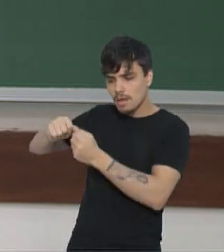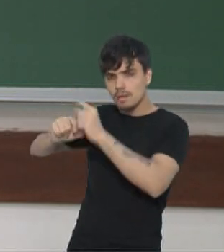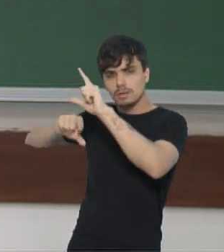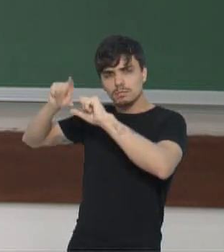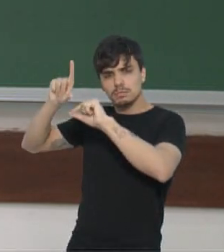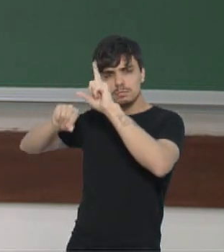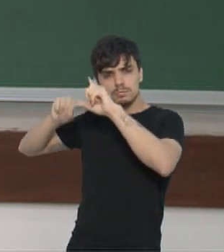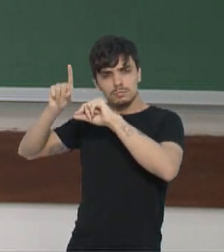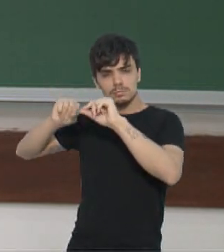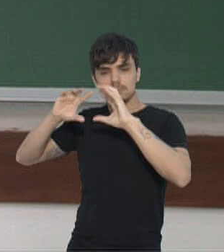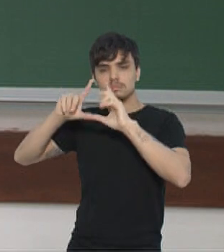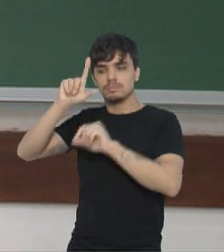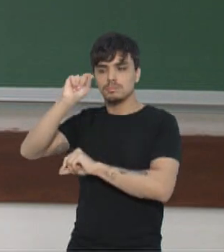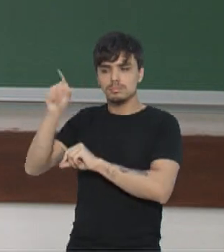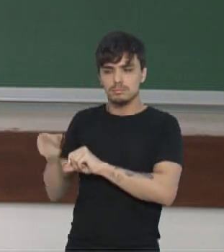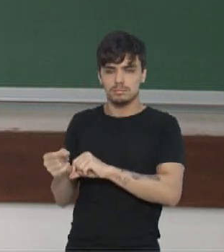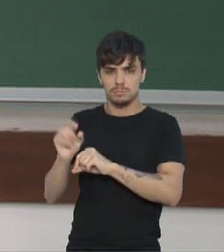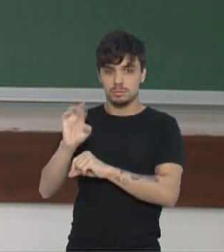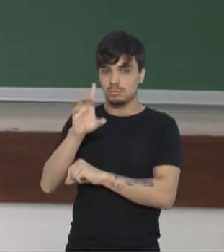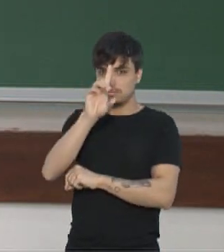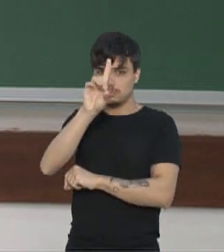todas, nisso está Deus.